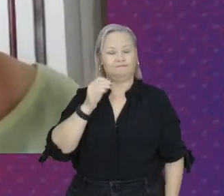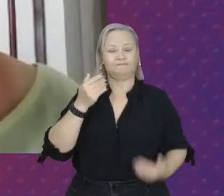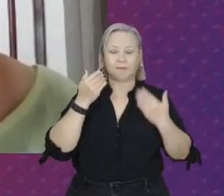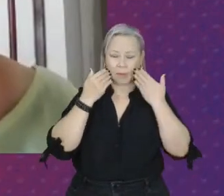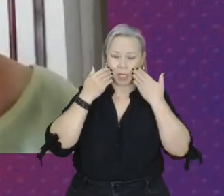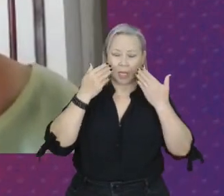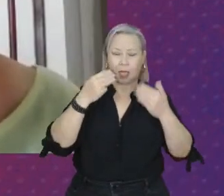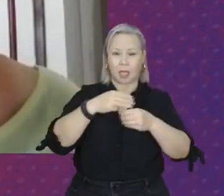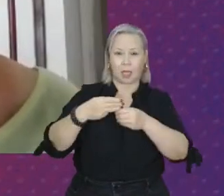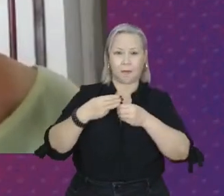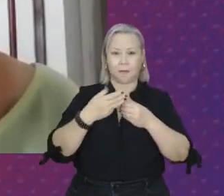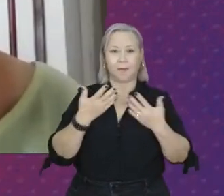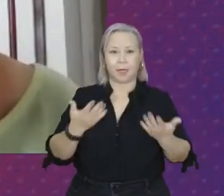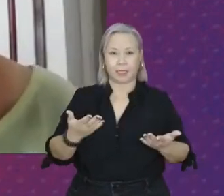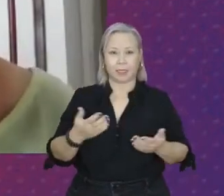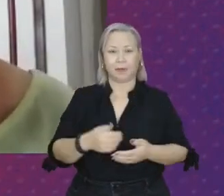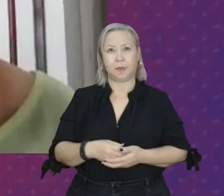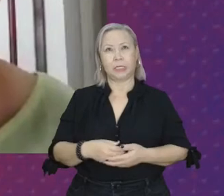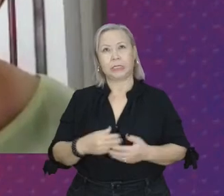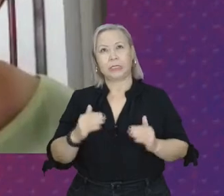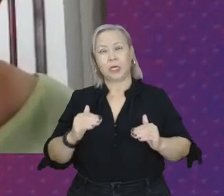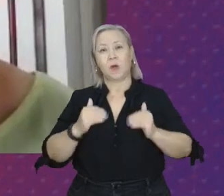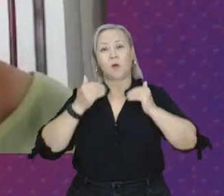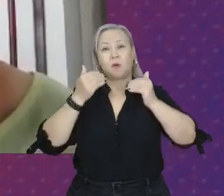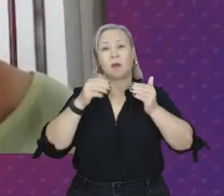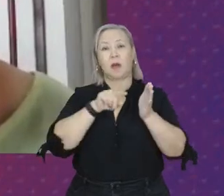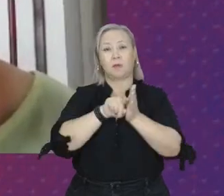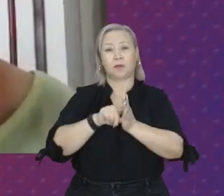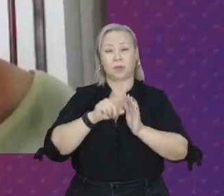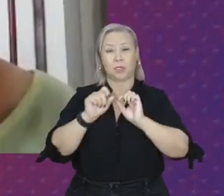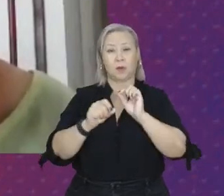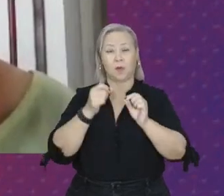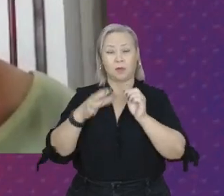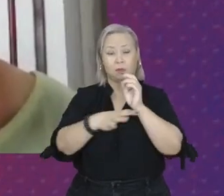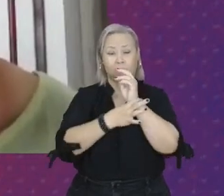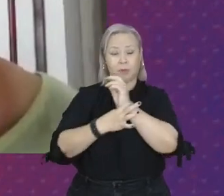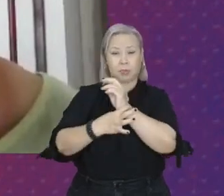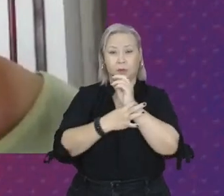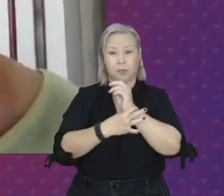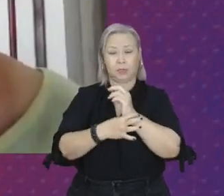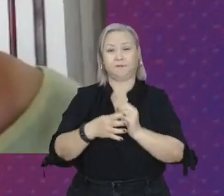apresentam um grau, um indicador, né, da segurança alimentar.